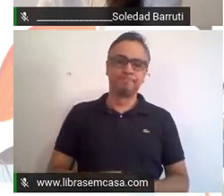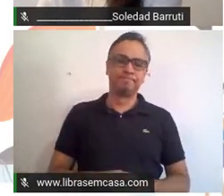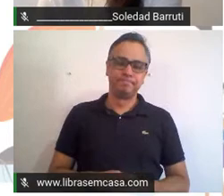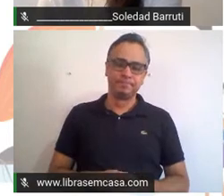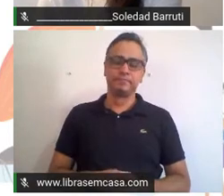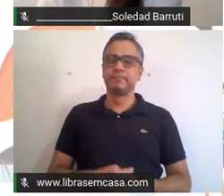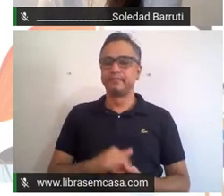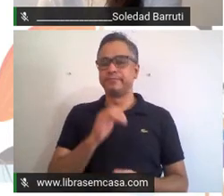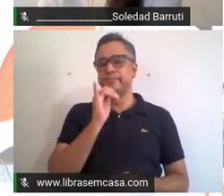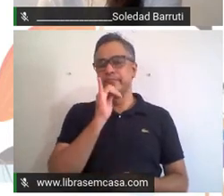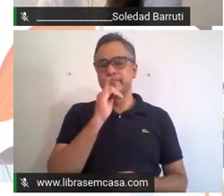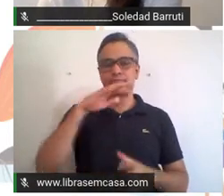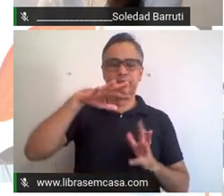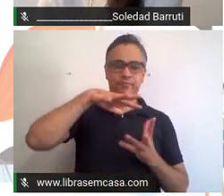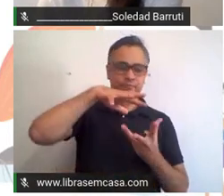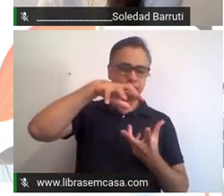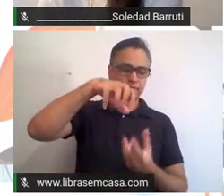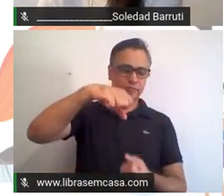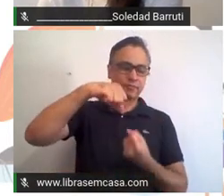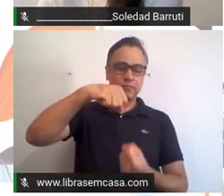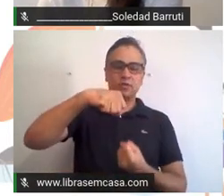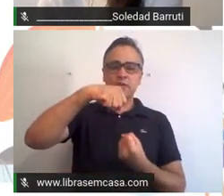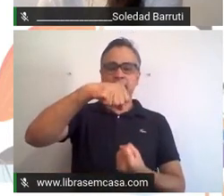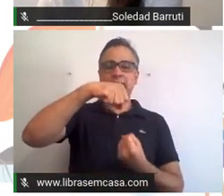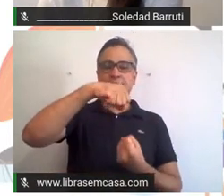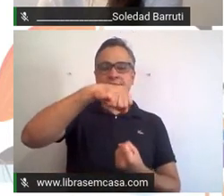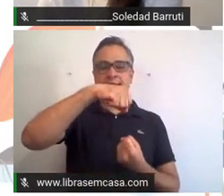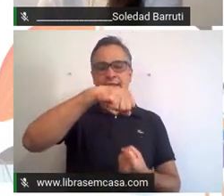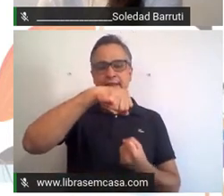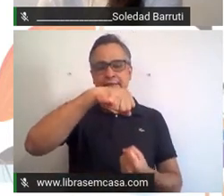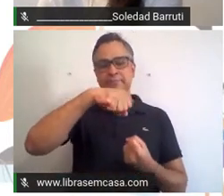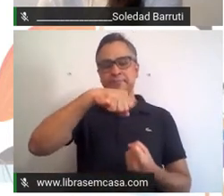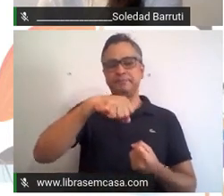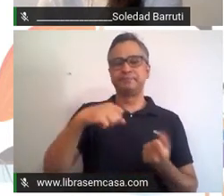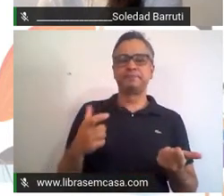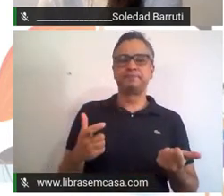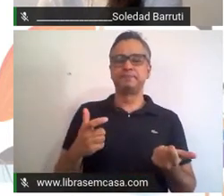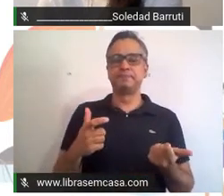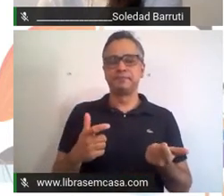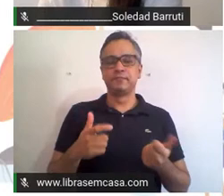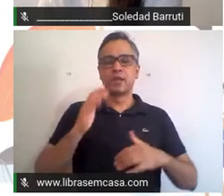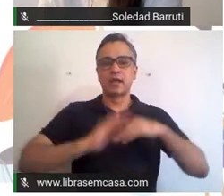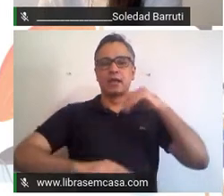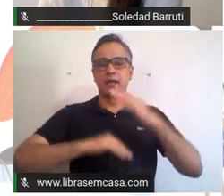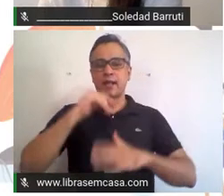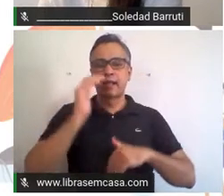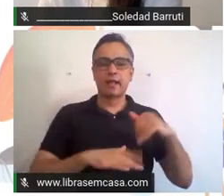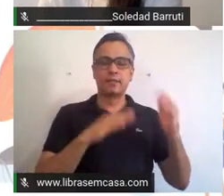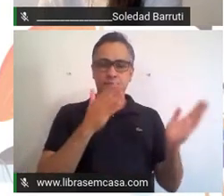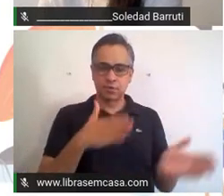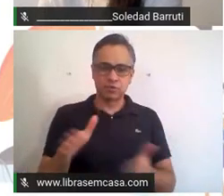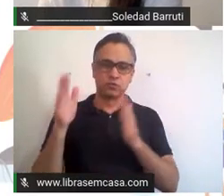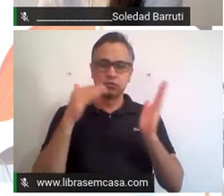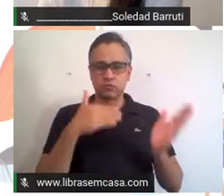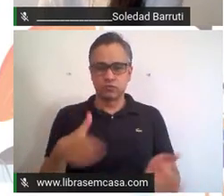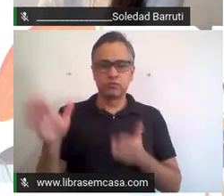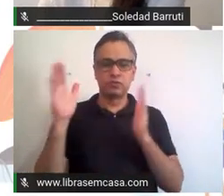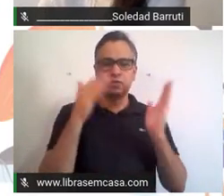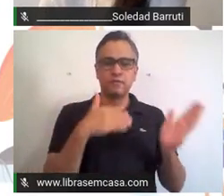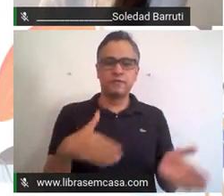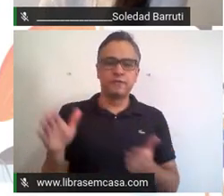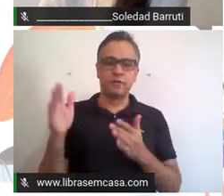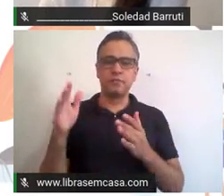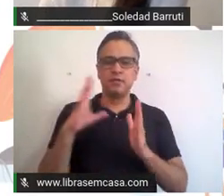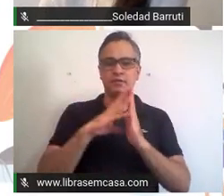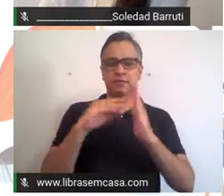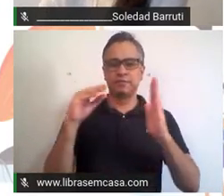da sustentabilidade e da capacidade de produção de modelos de produção de